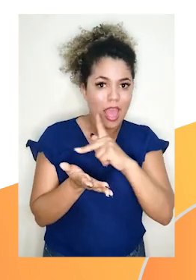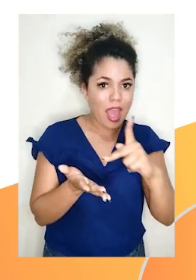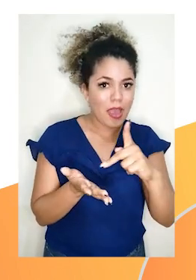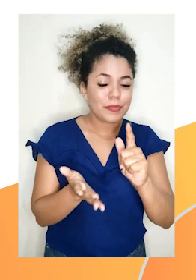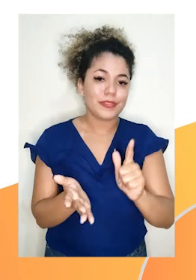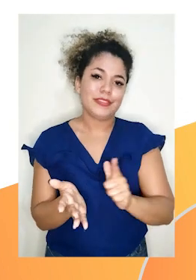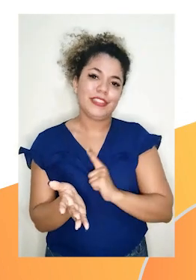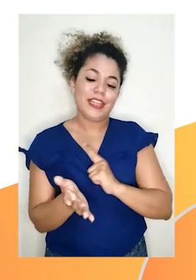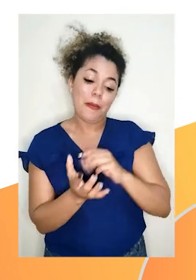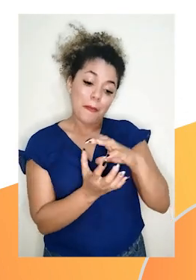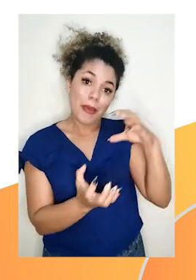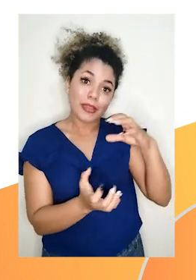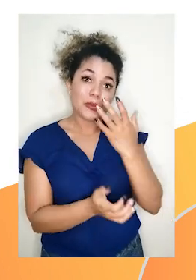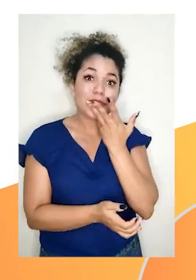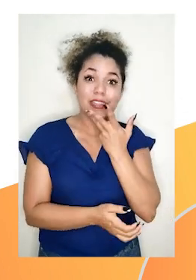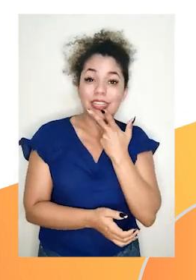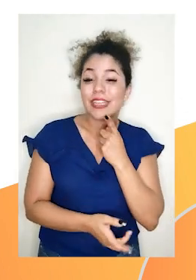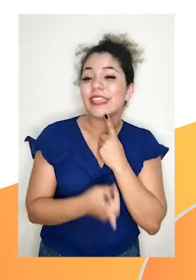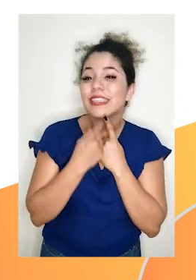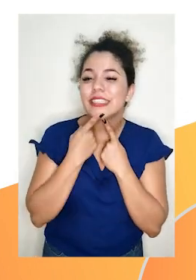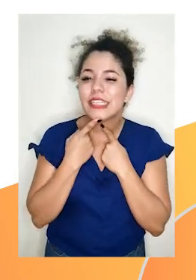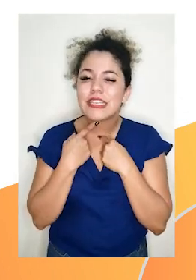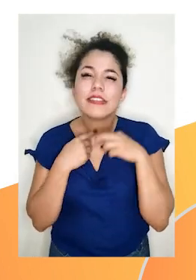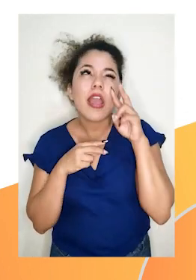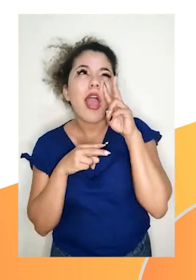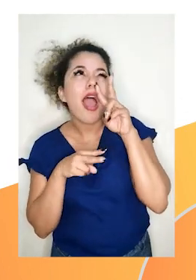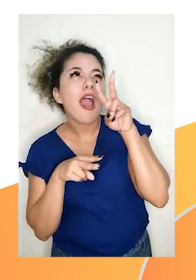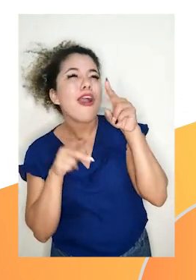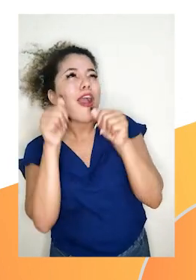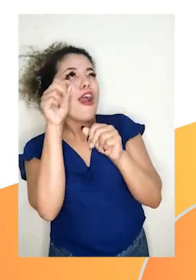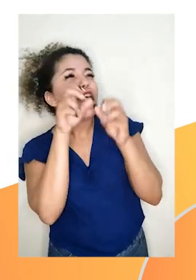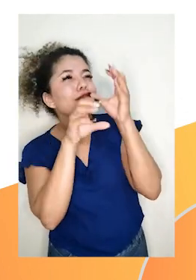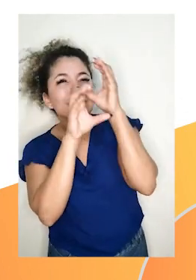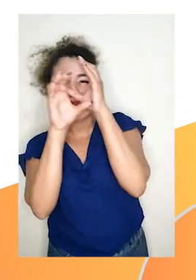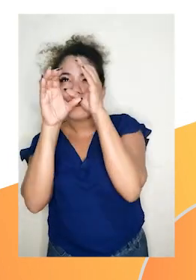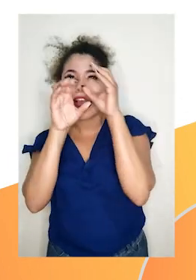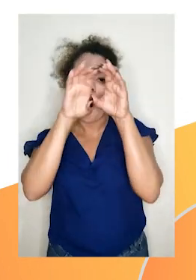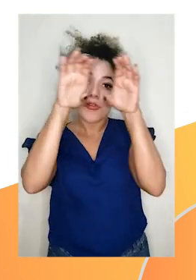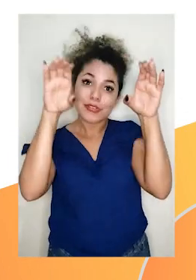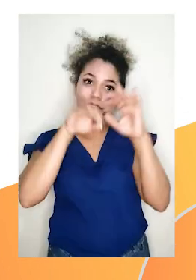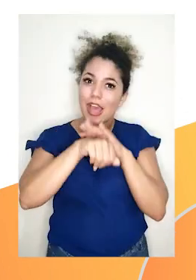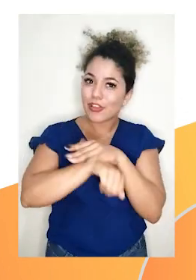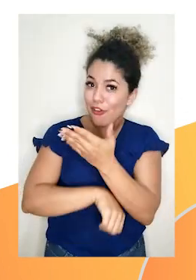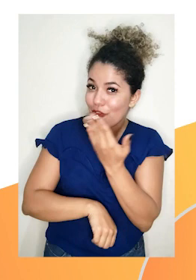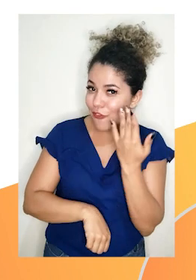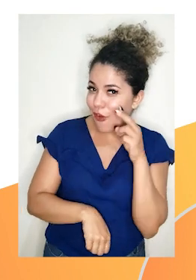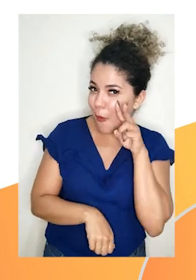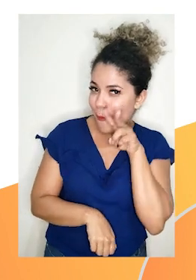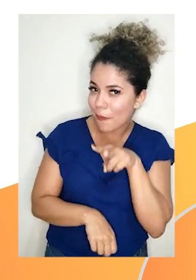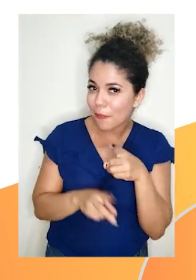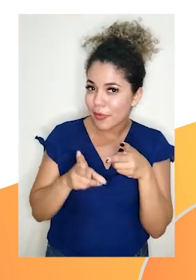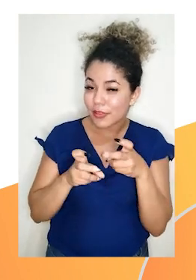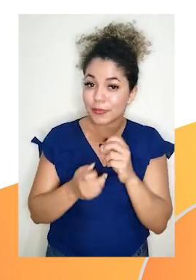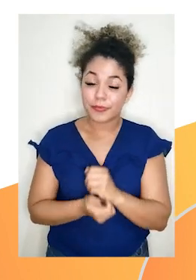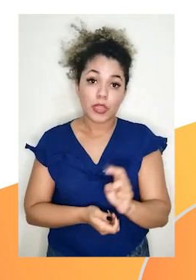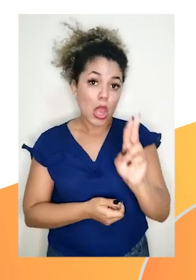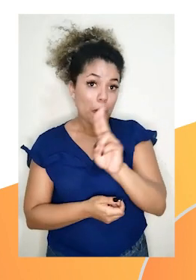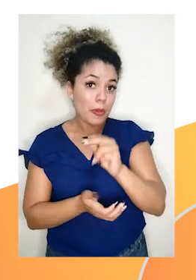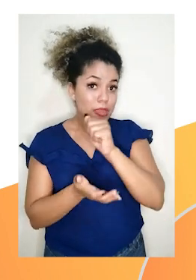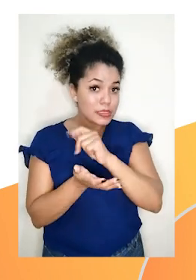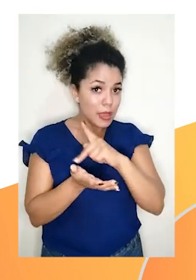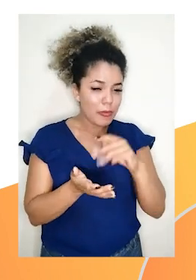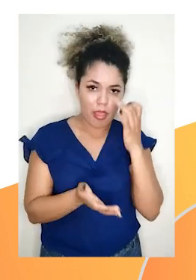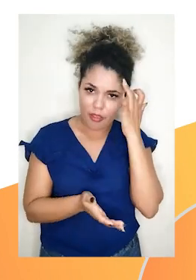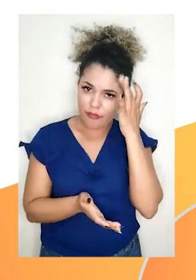para adultos e crianças que desejam explorar o céu noturno. Vamos observá-lo? Para baixar esse aplicativo é